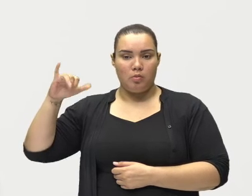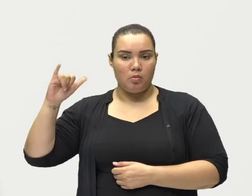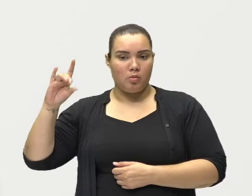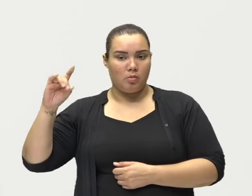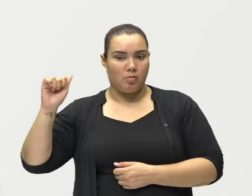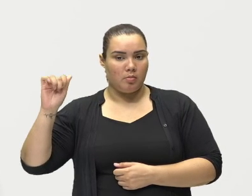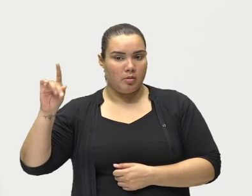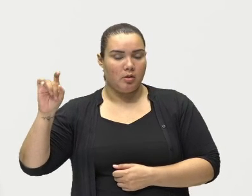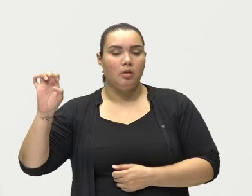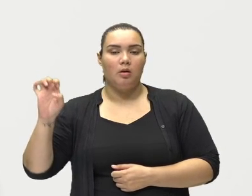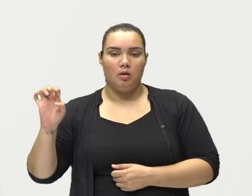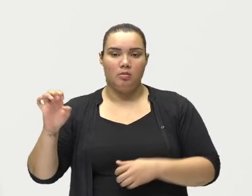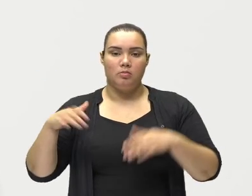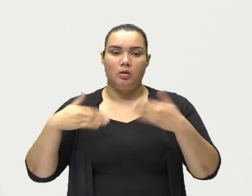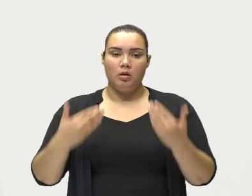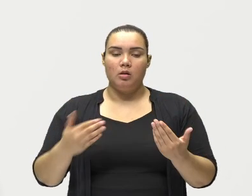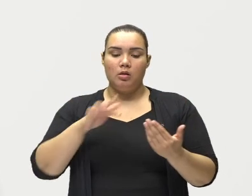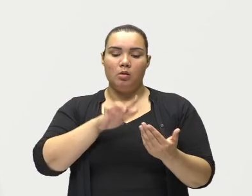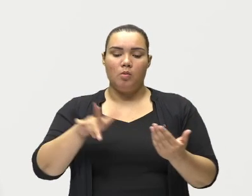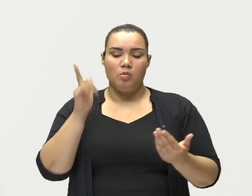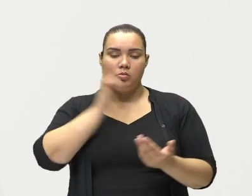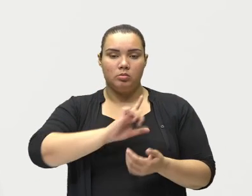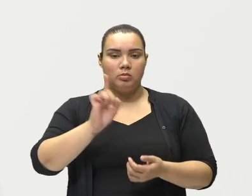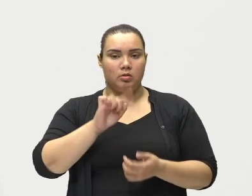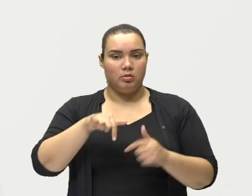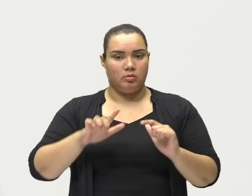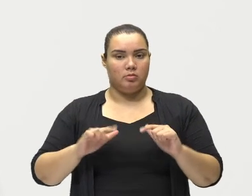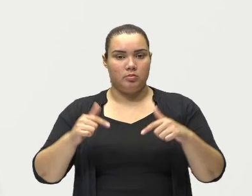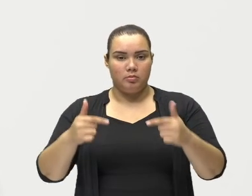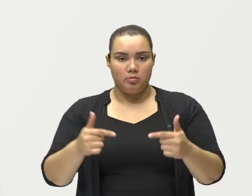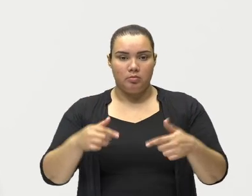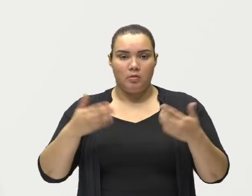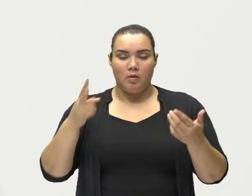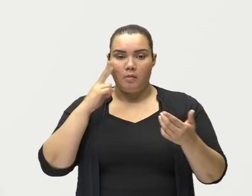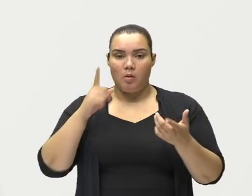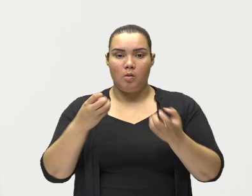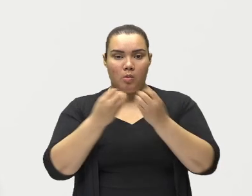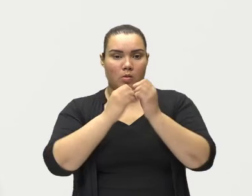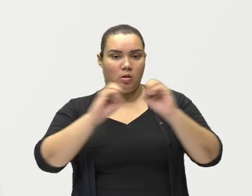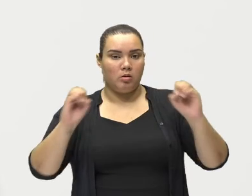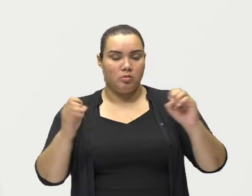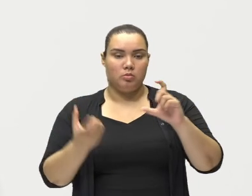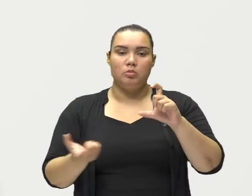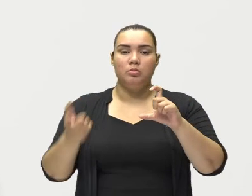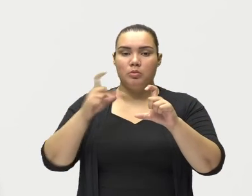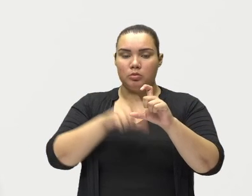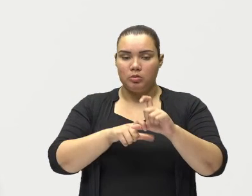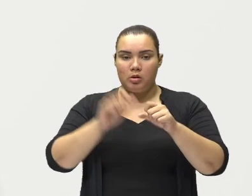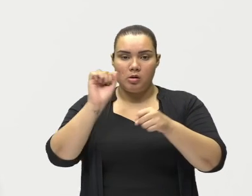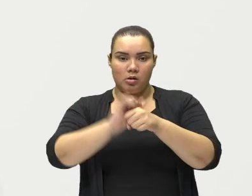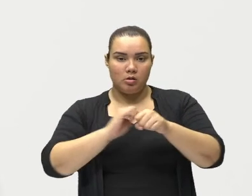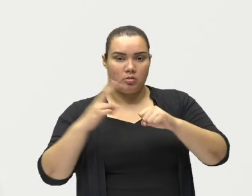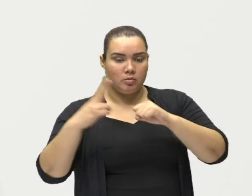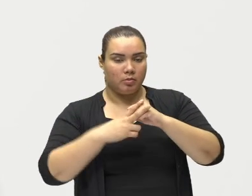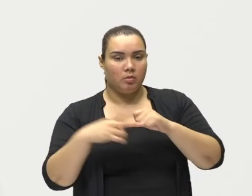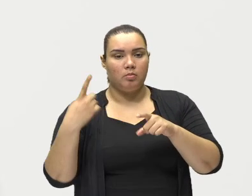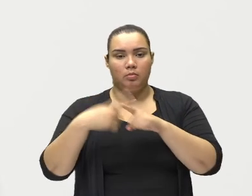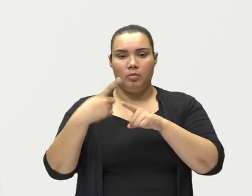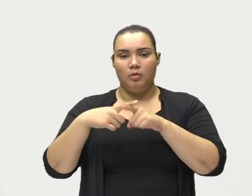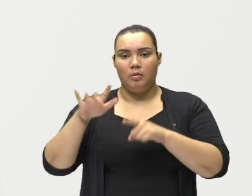consta o manual, não é possível fazer isso. Temos aqui uma oração subordinada, adverbial porque ela